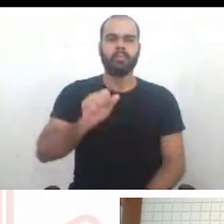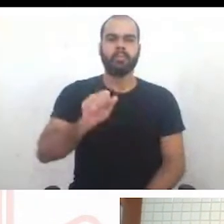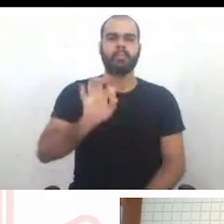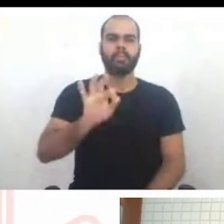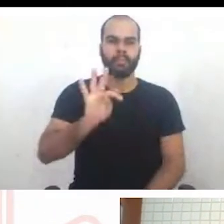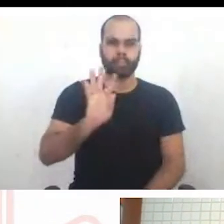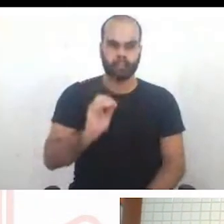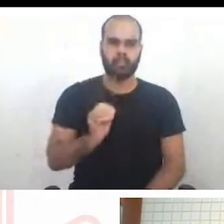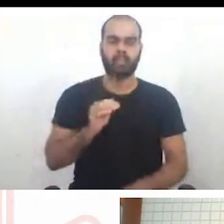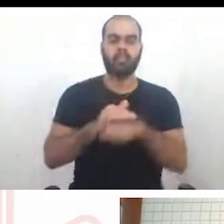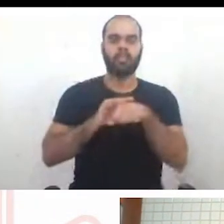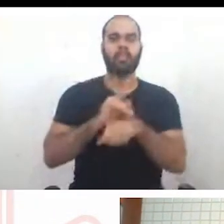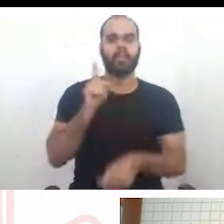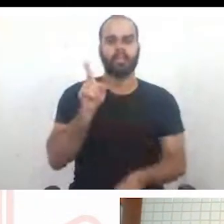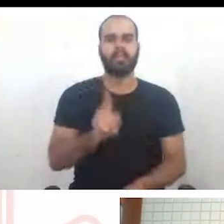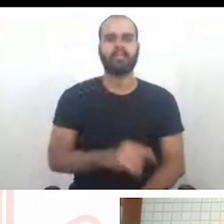Augusto?